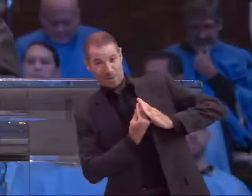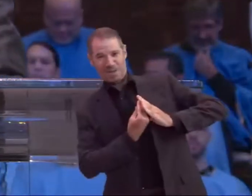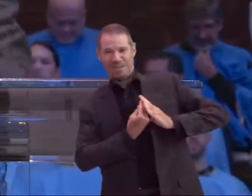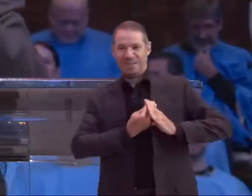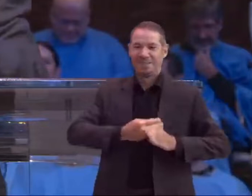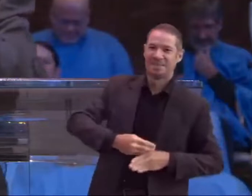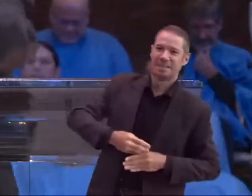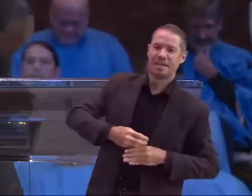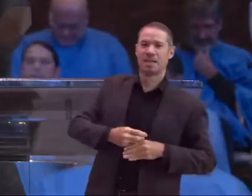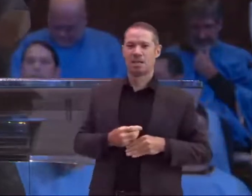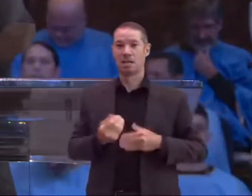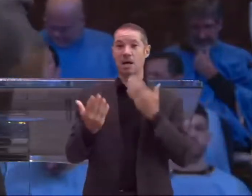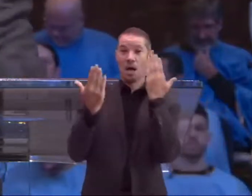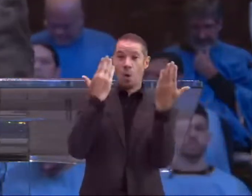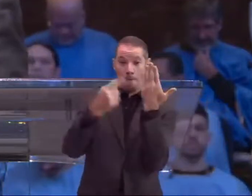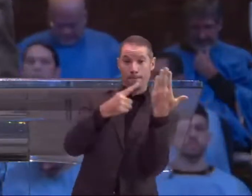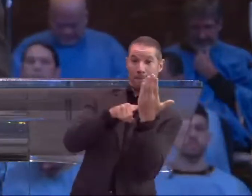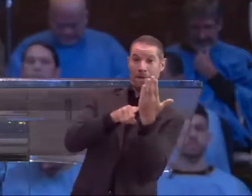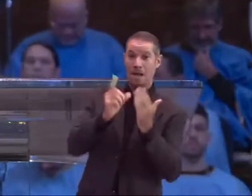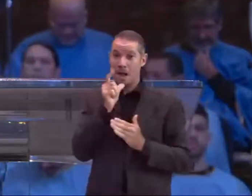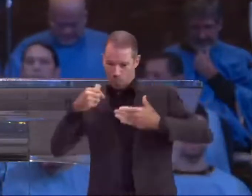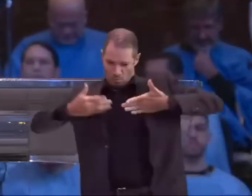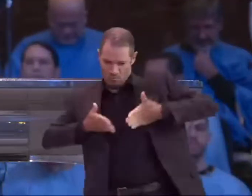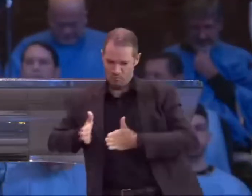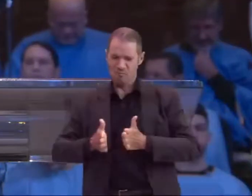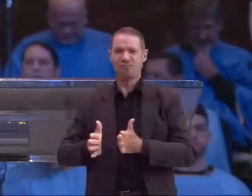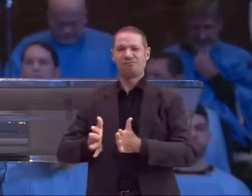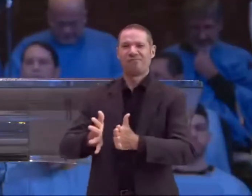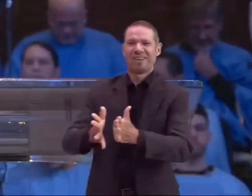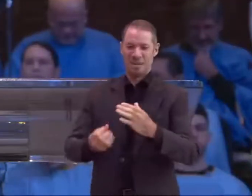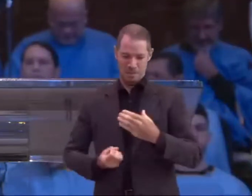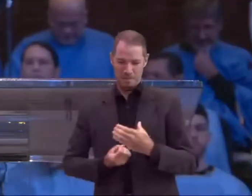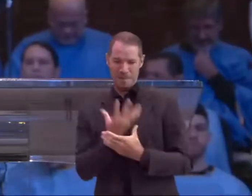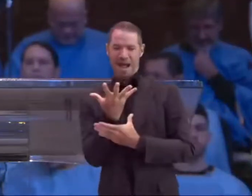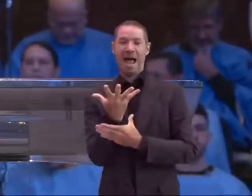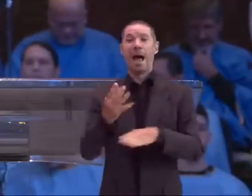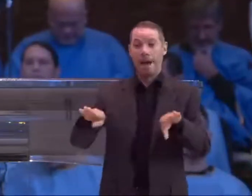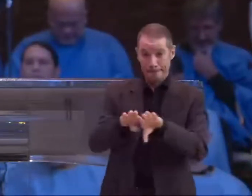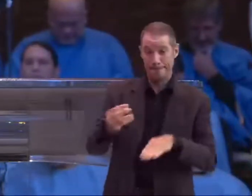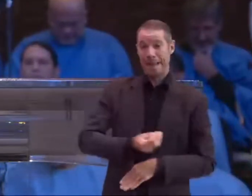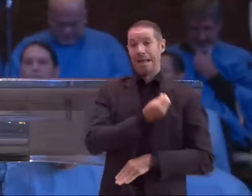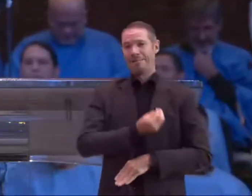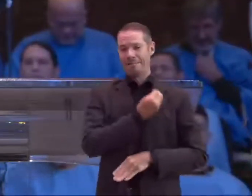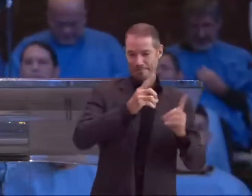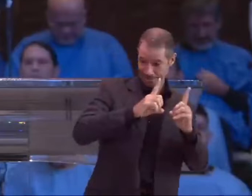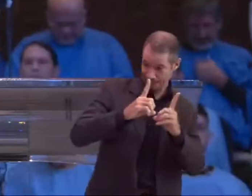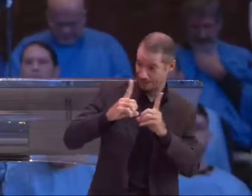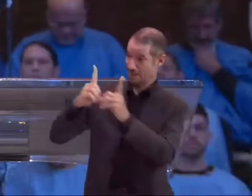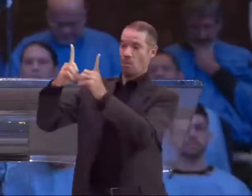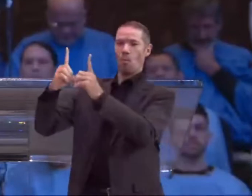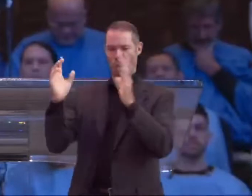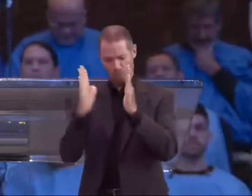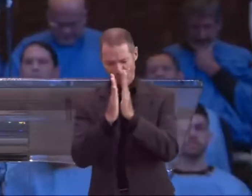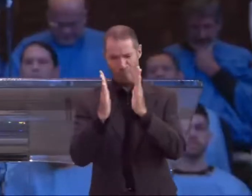coração, gera rios de água viva dentro de nós. Mas a gente também vive esse discipulado através